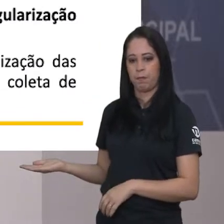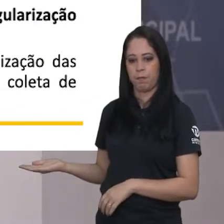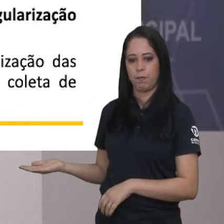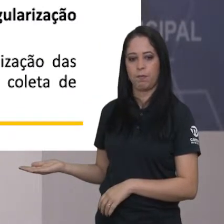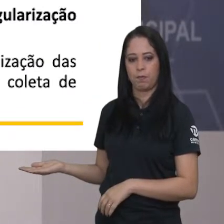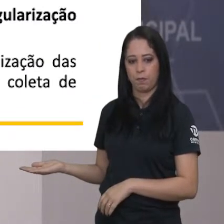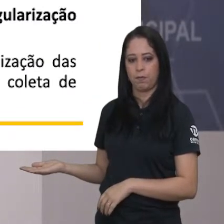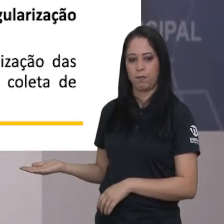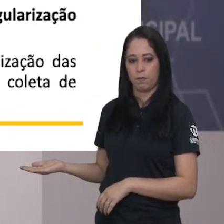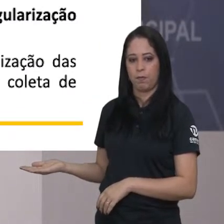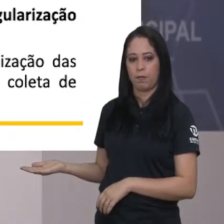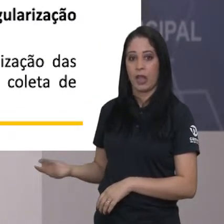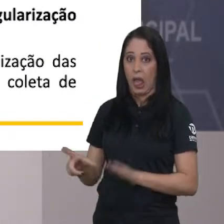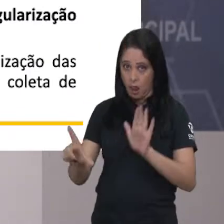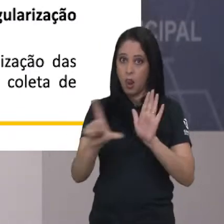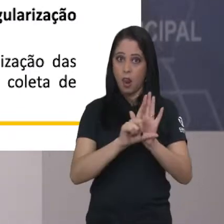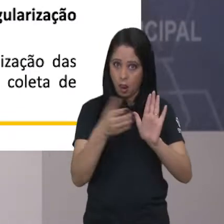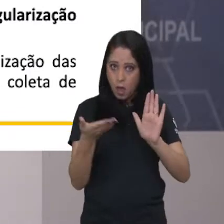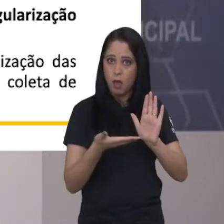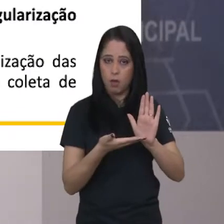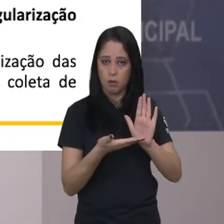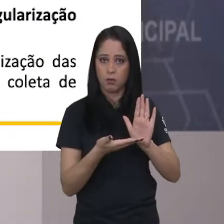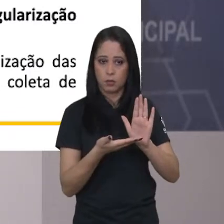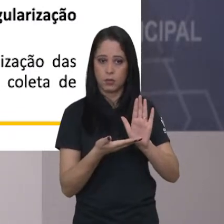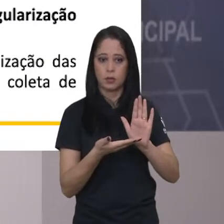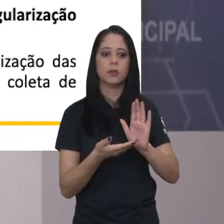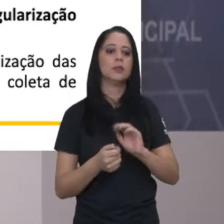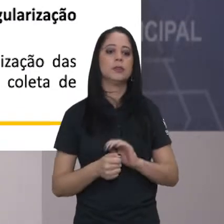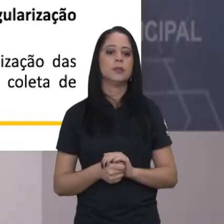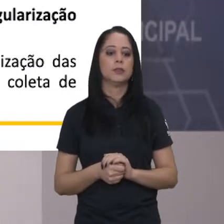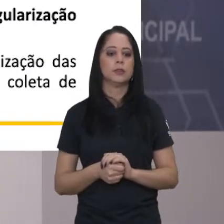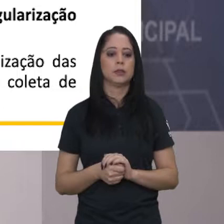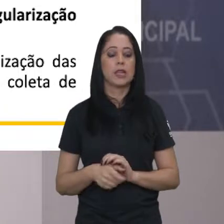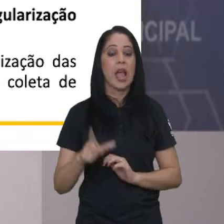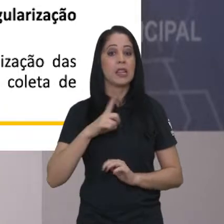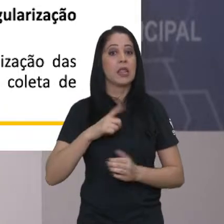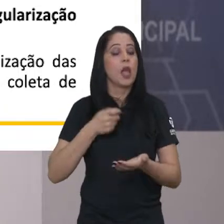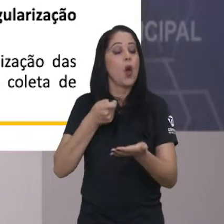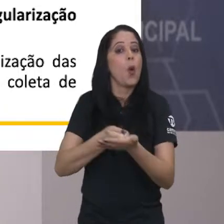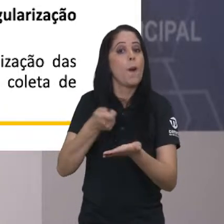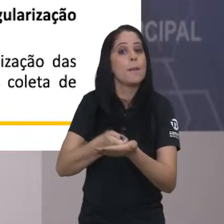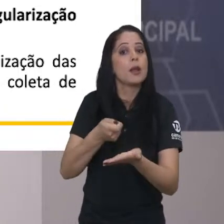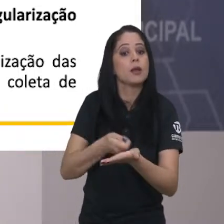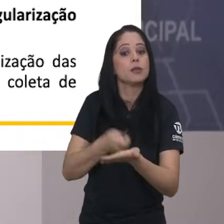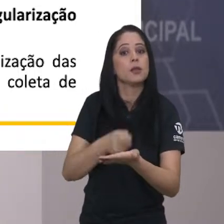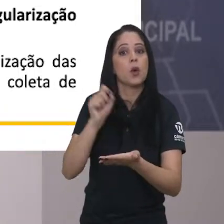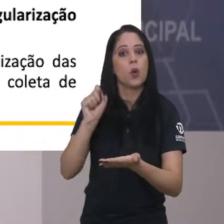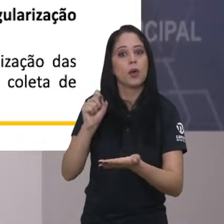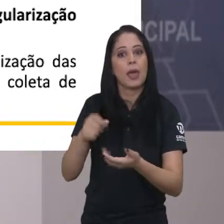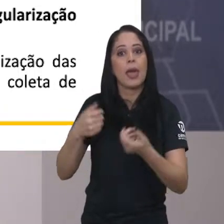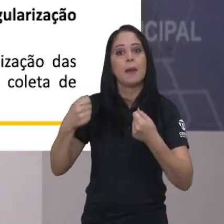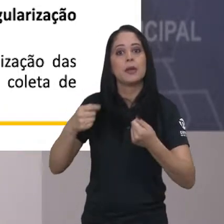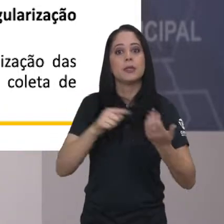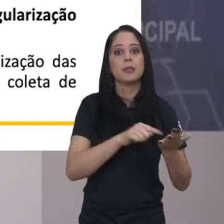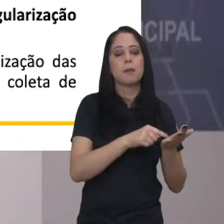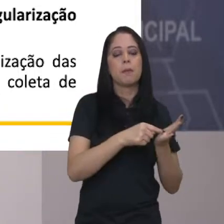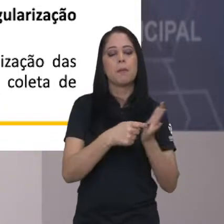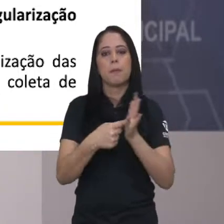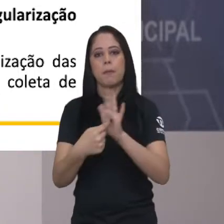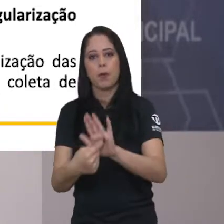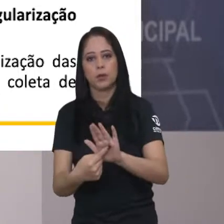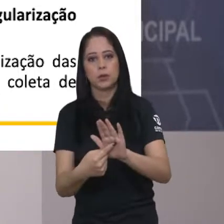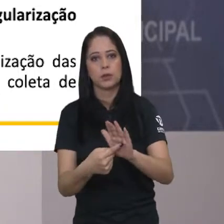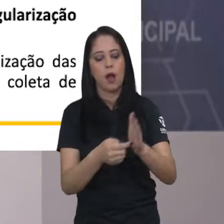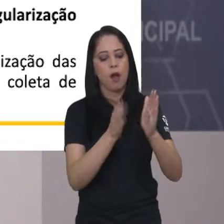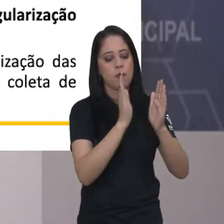específicas do nosso plano diretor, eu estou falando de lei, existe uma exigência de que se apresente um cronograma de andamento